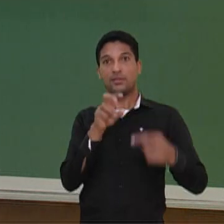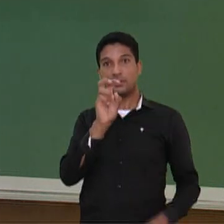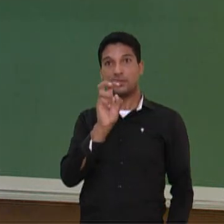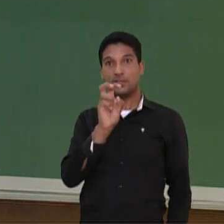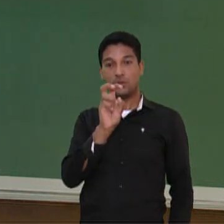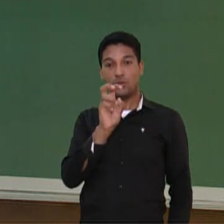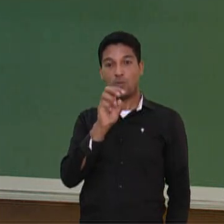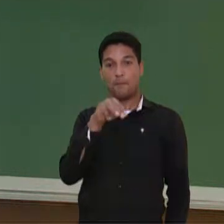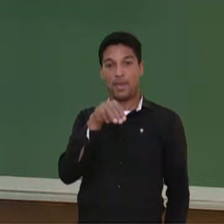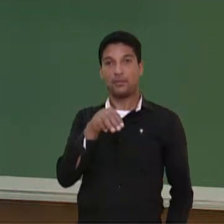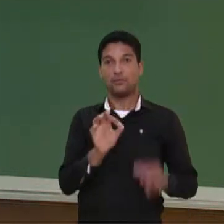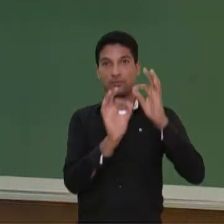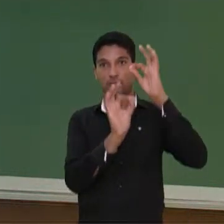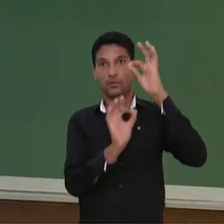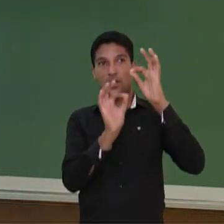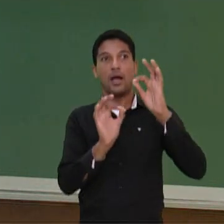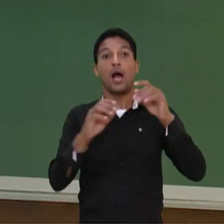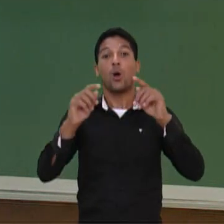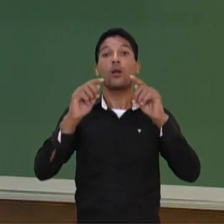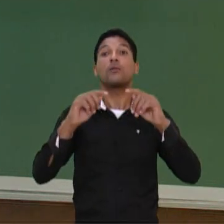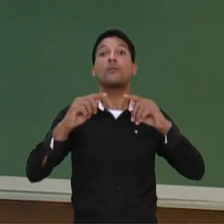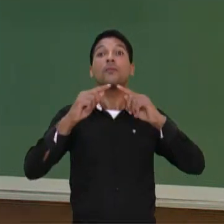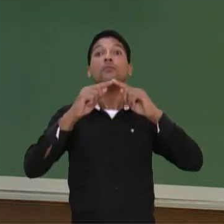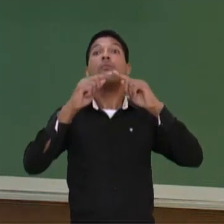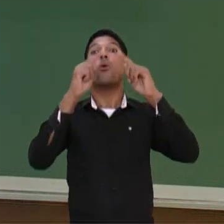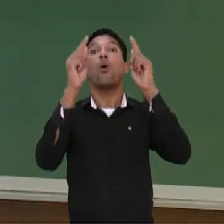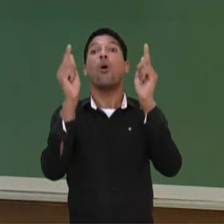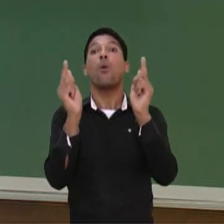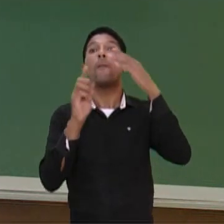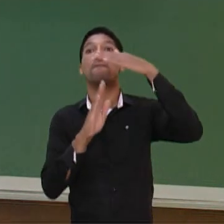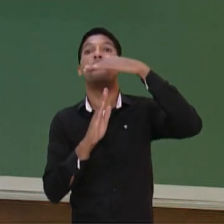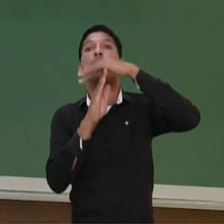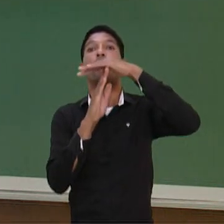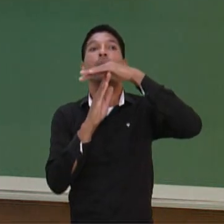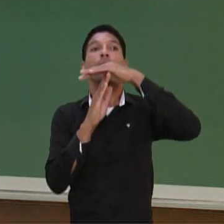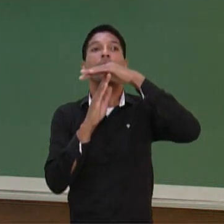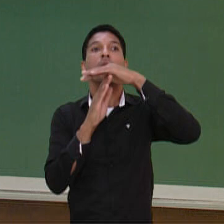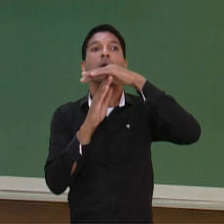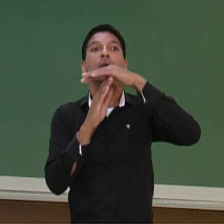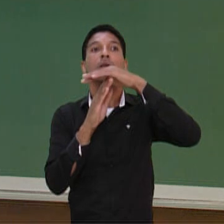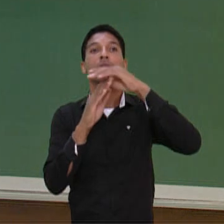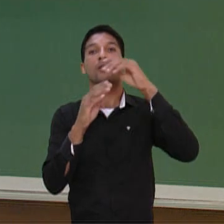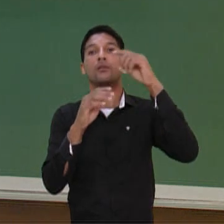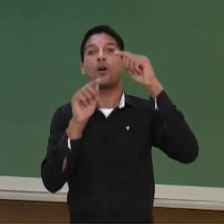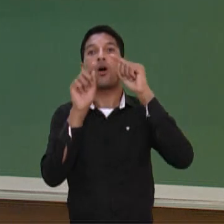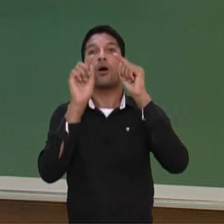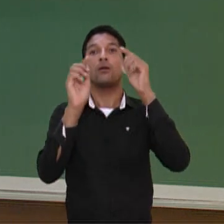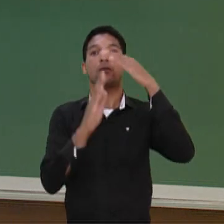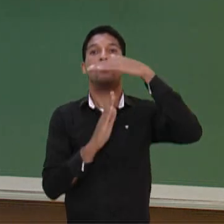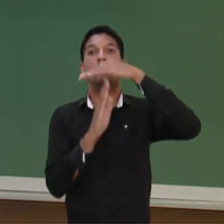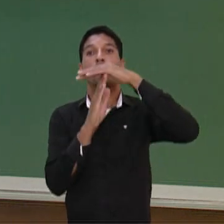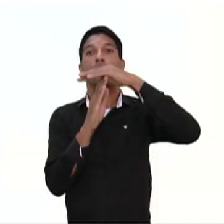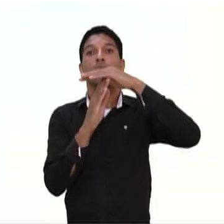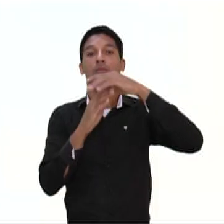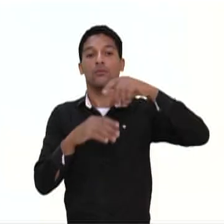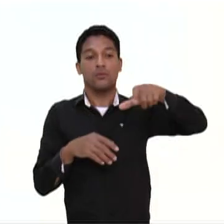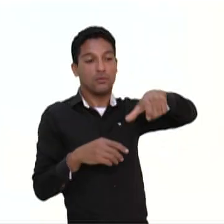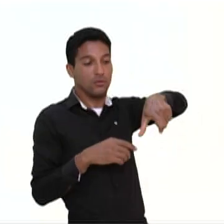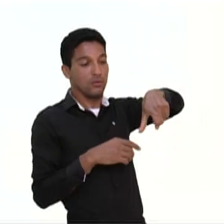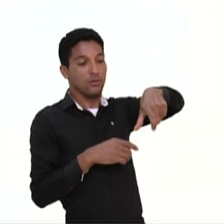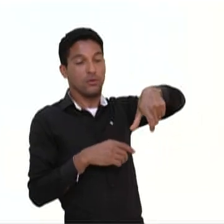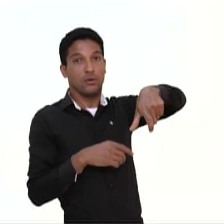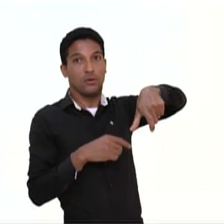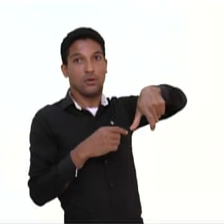metros indicada na figura? É isso aqui que eu preciso, tá bom? Então, vou dar mais um tempinho para vocês copiarem e aí sim